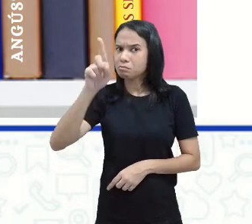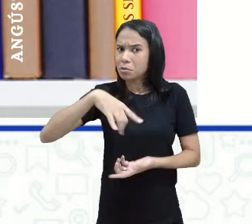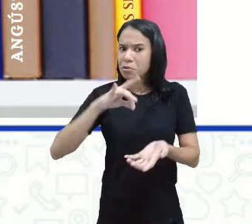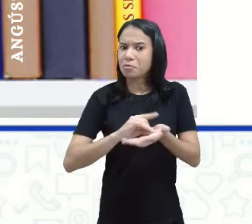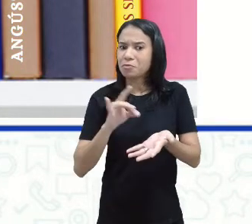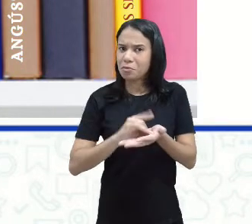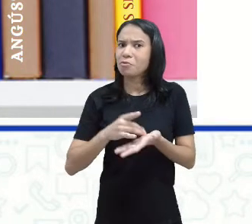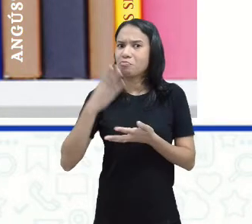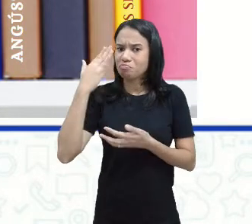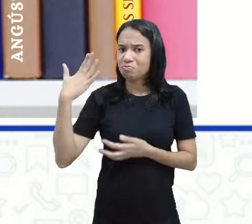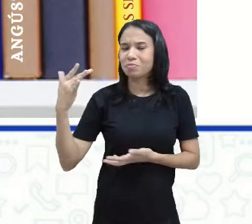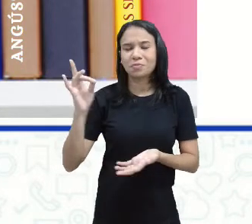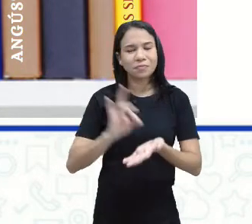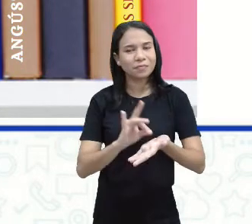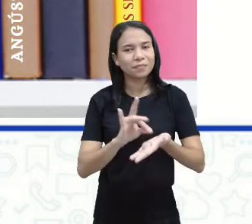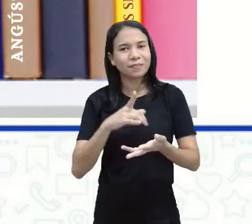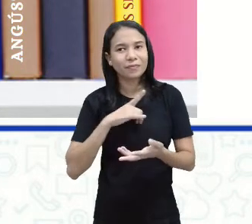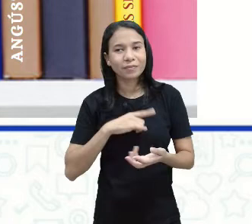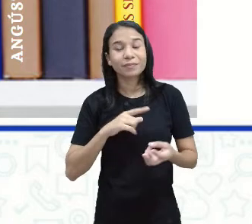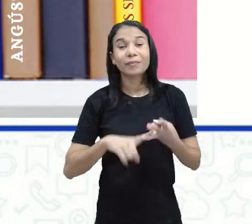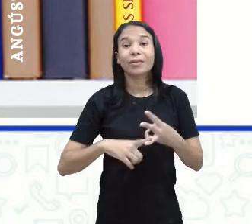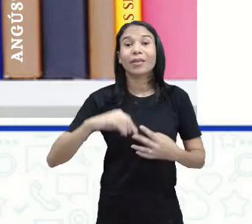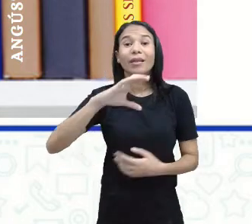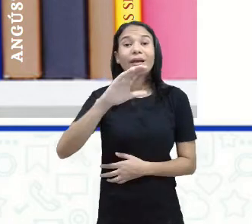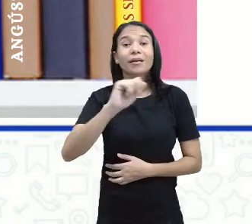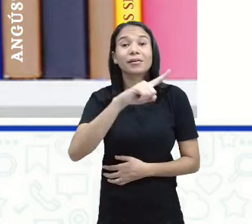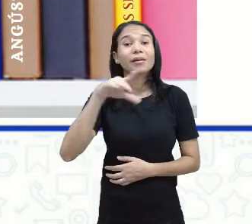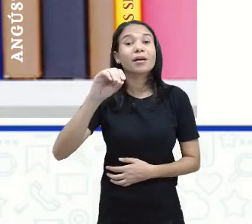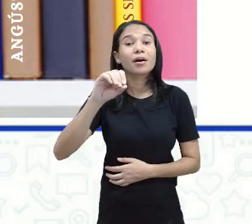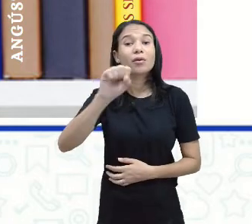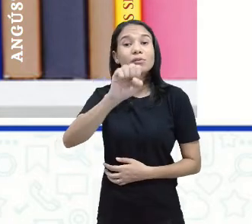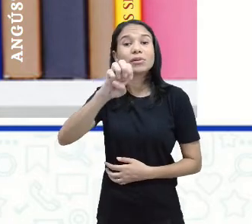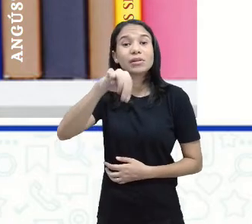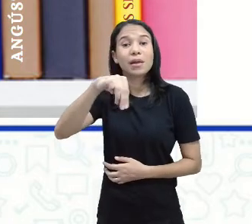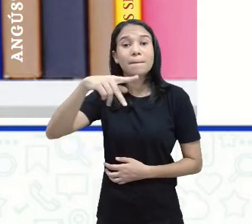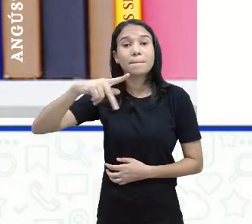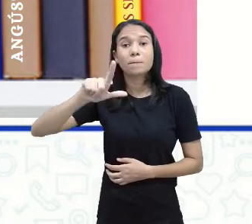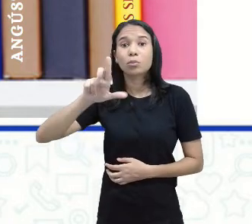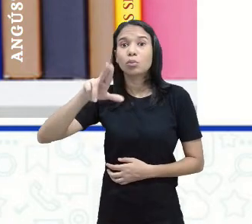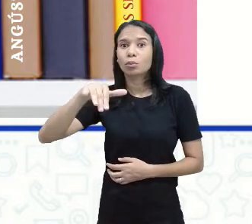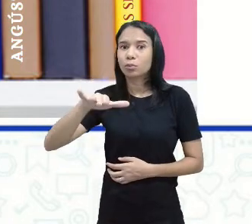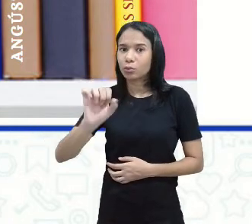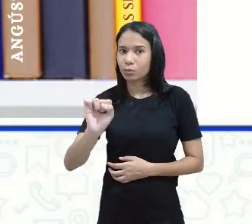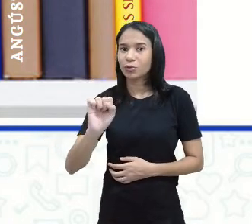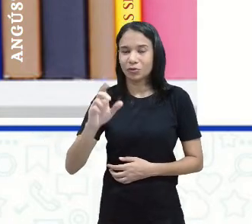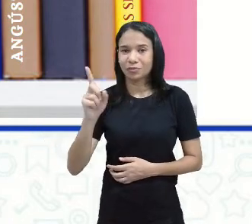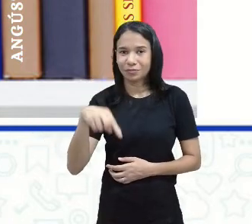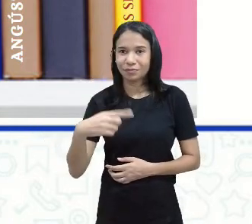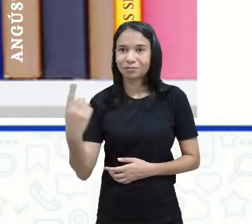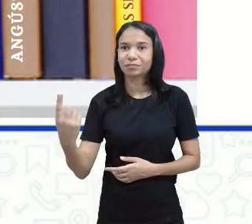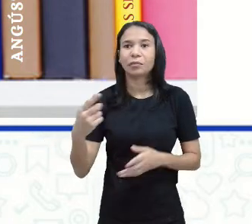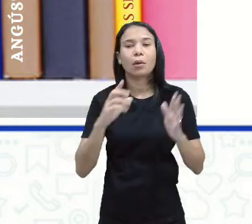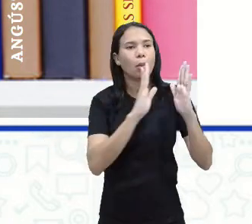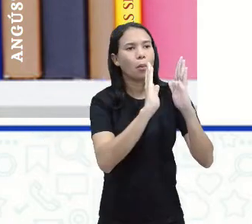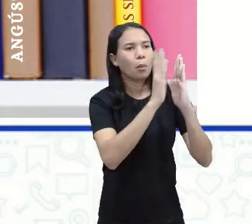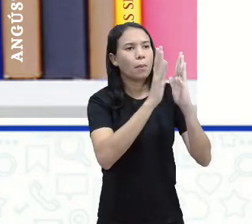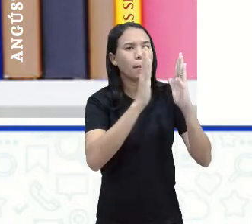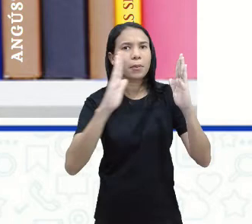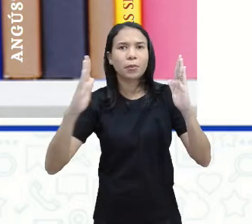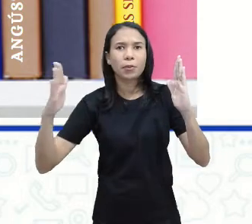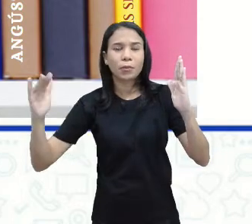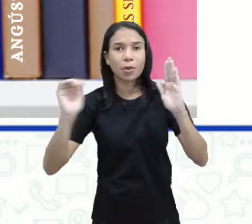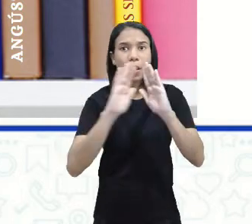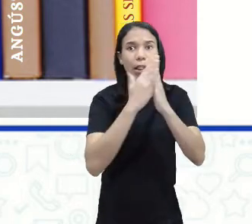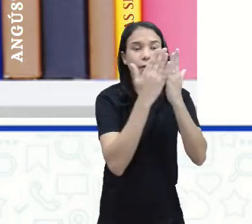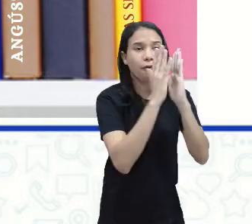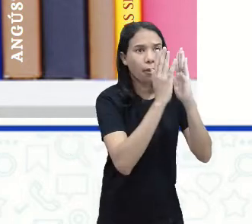do modernismo. Né? O Cão Sem Plumas, do João Cabral de Melo Neto, nosso João Cabral. Perfeito. Então, aí vocês têm uma